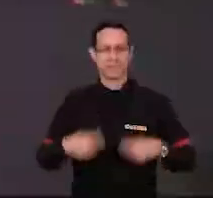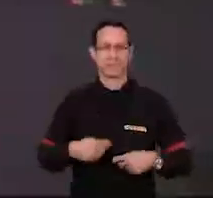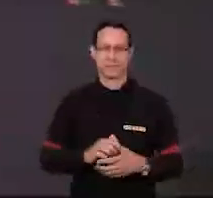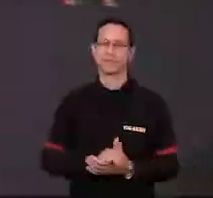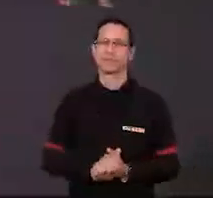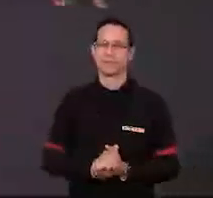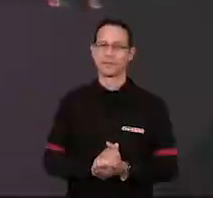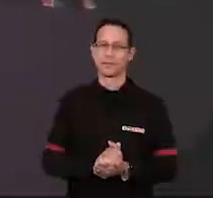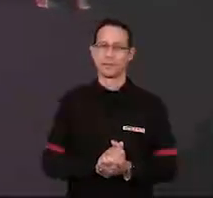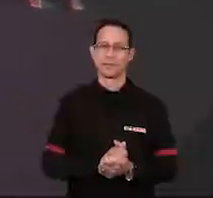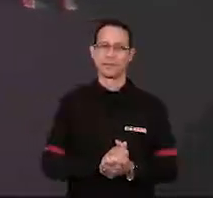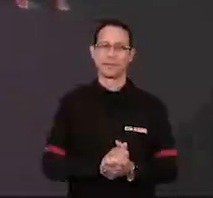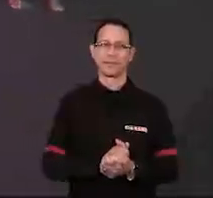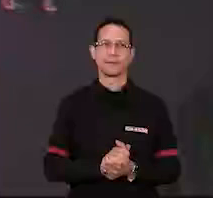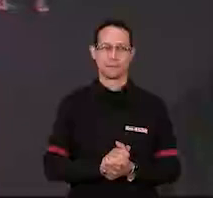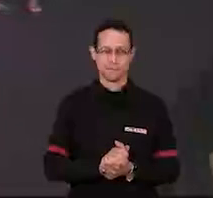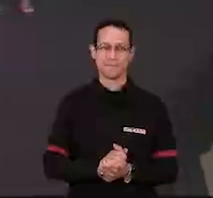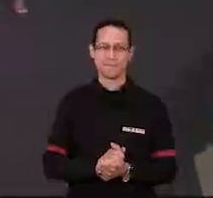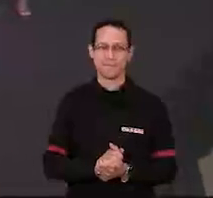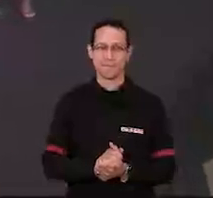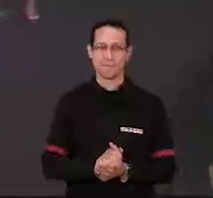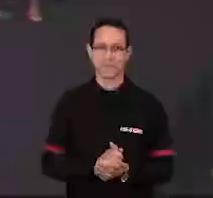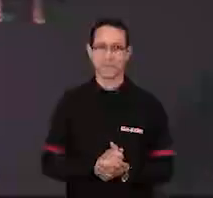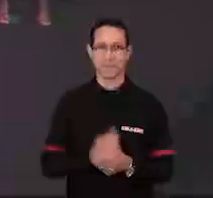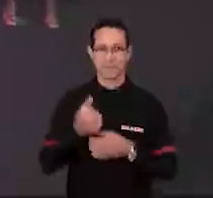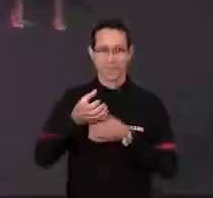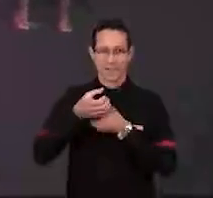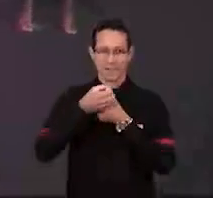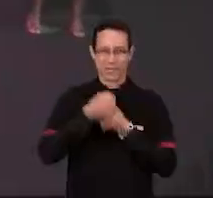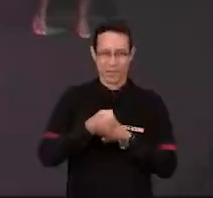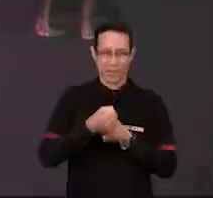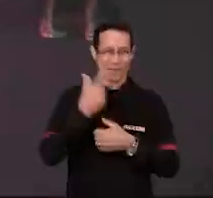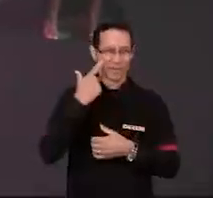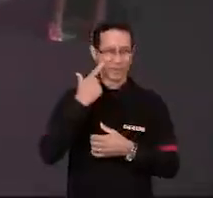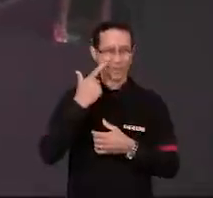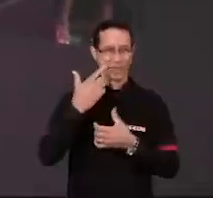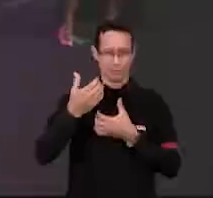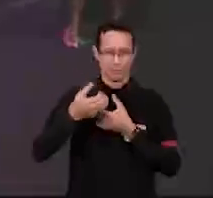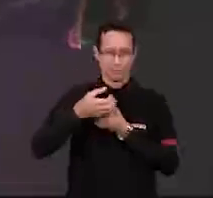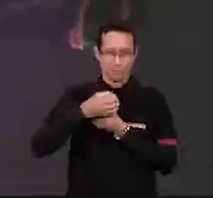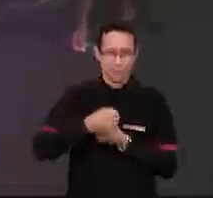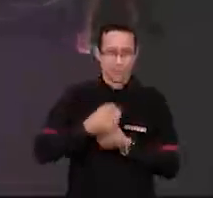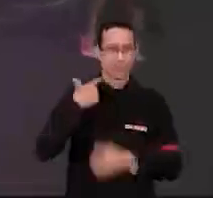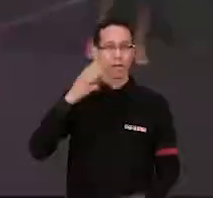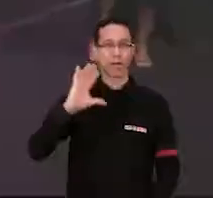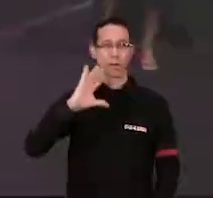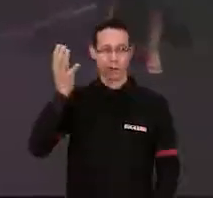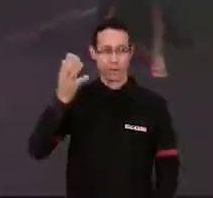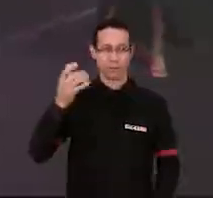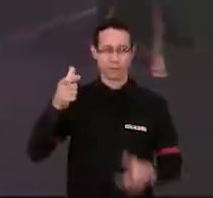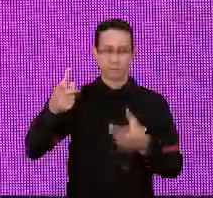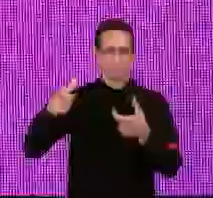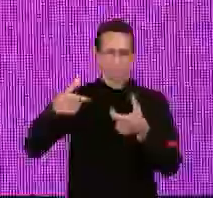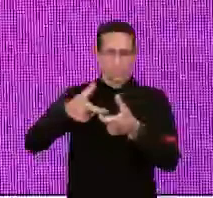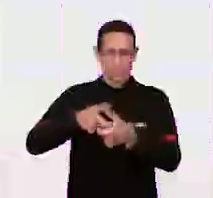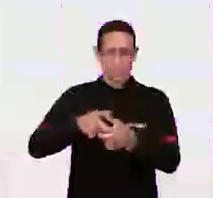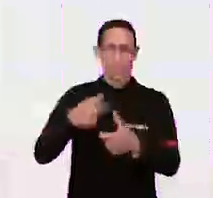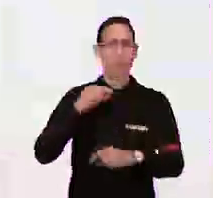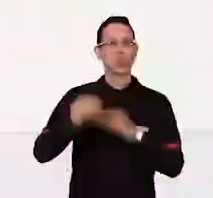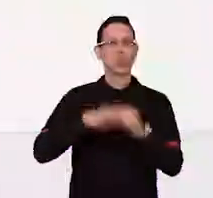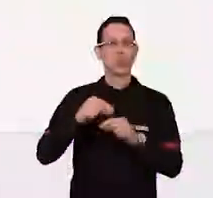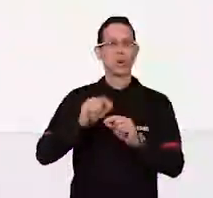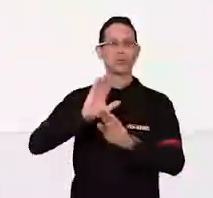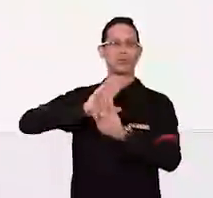E esse, quando a gente tem a estenose... Isso. Quando a gente tem a estenose, a gente não sabe o que